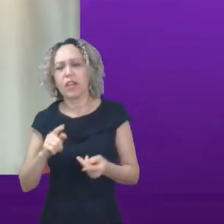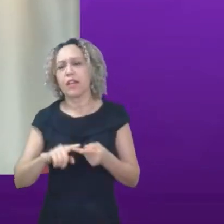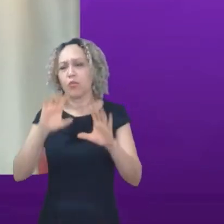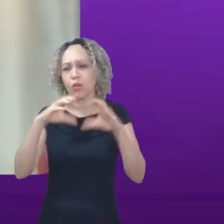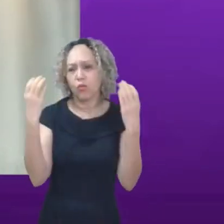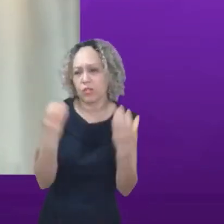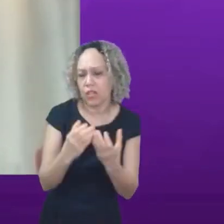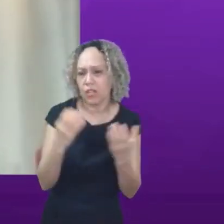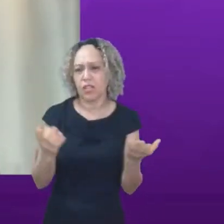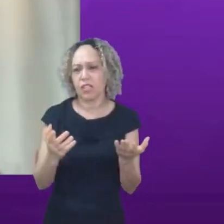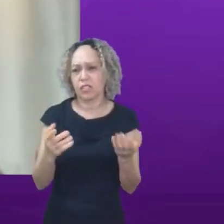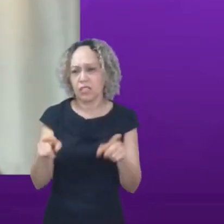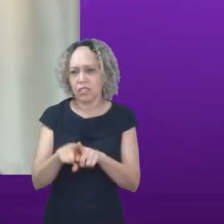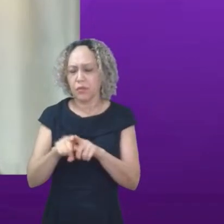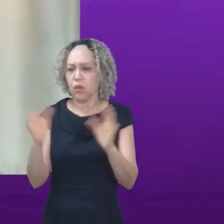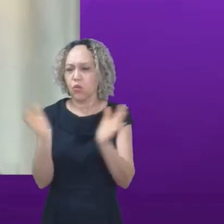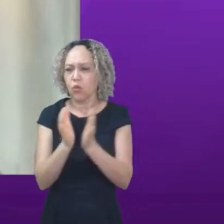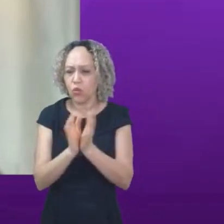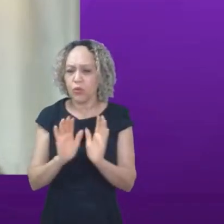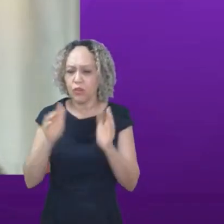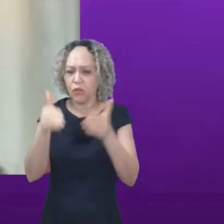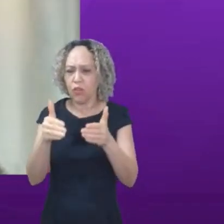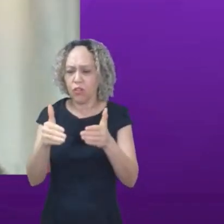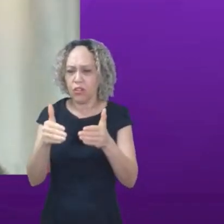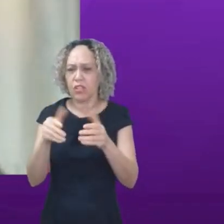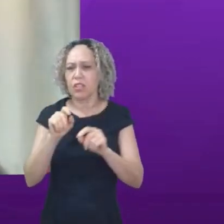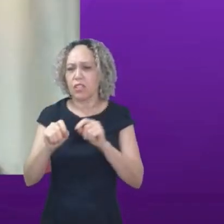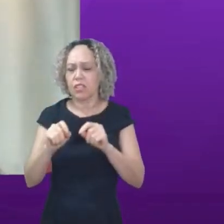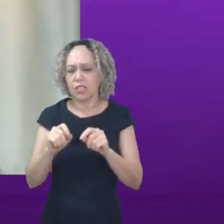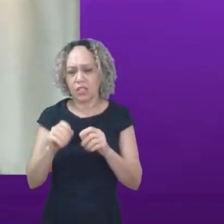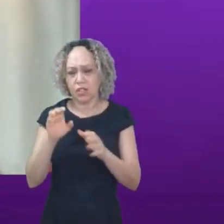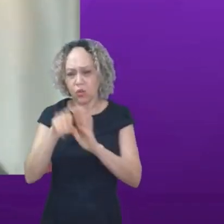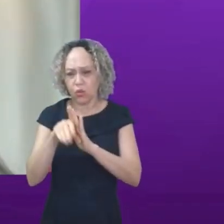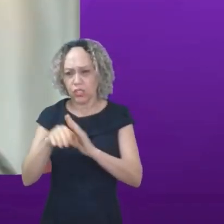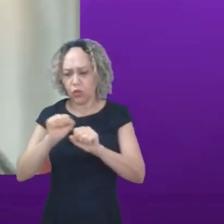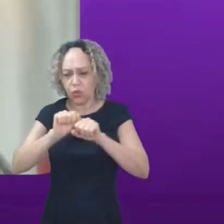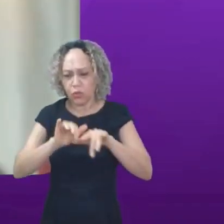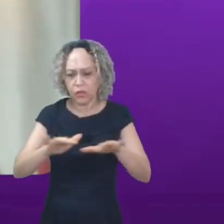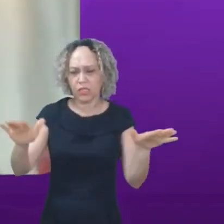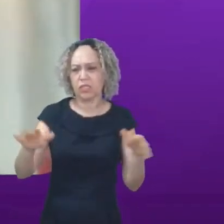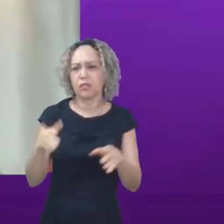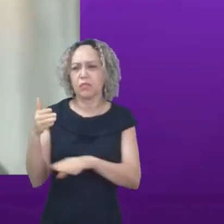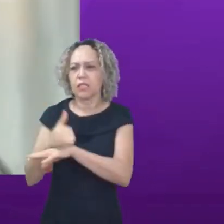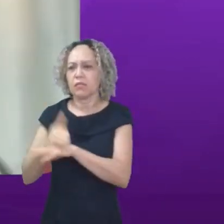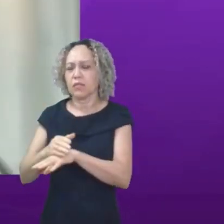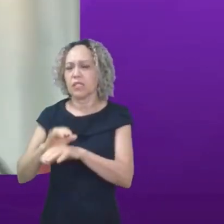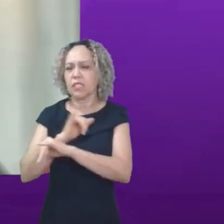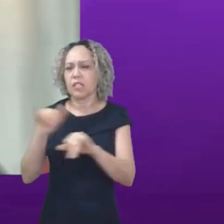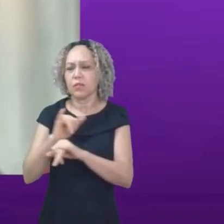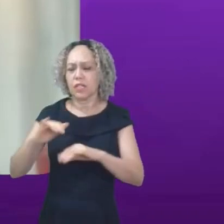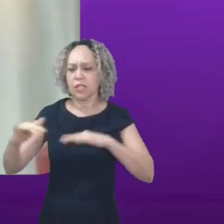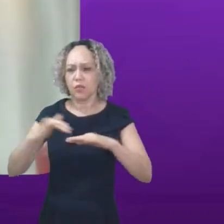comunidade, ou até mesmo um grupo, um fórum que está compartilhando determinado conteúdo, participar de campanhas e